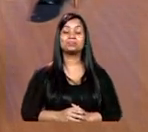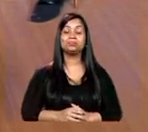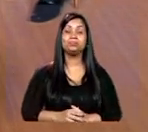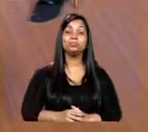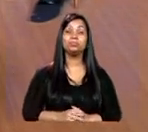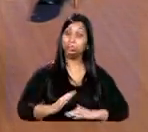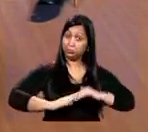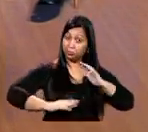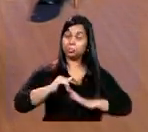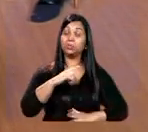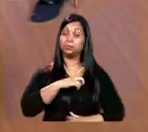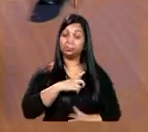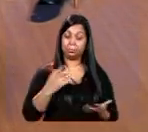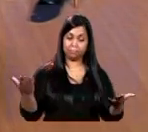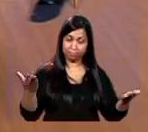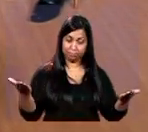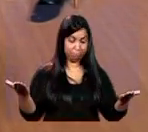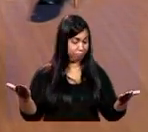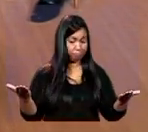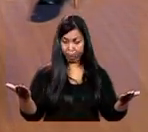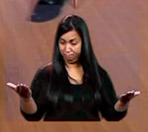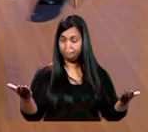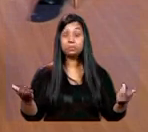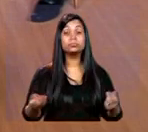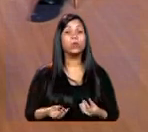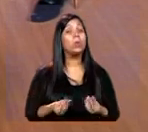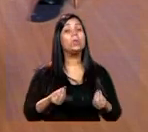São esses profissionais que nós temos. Tá.